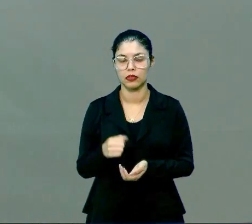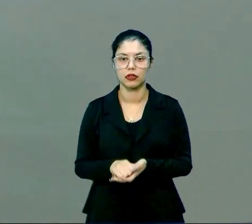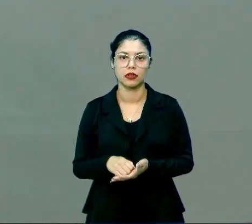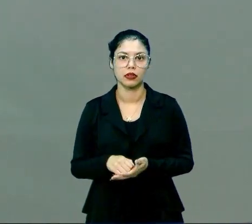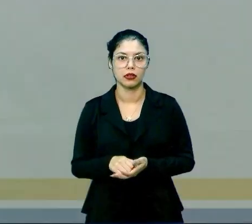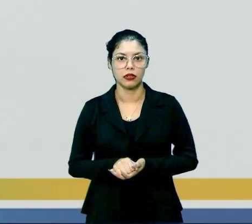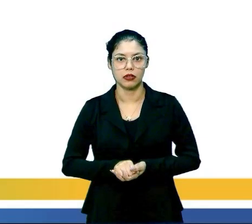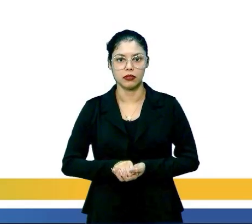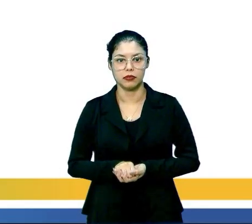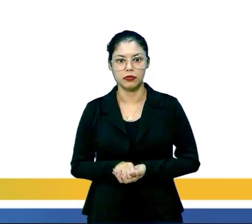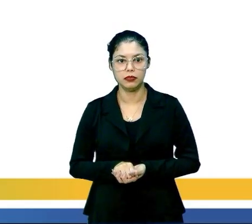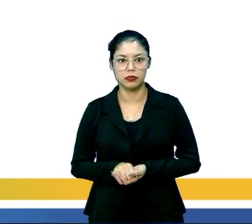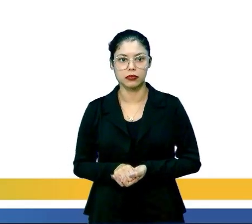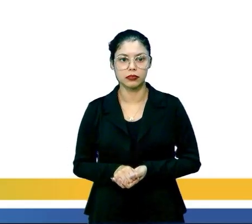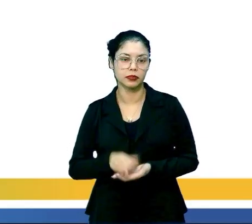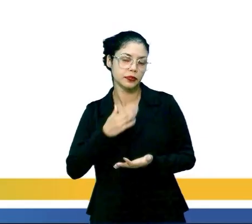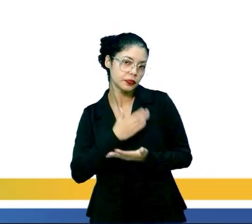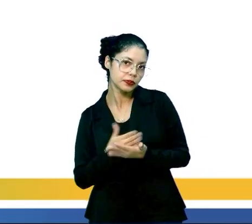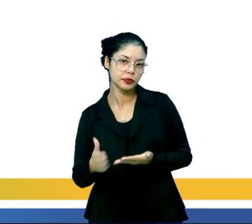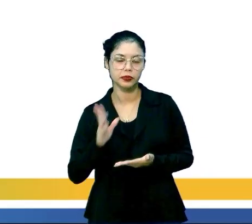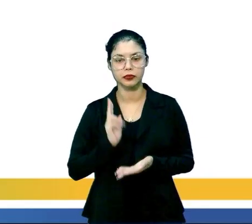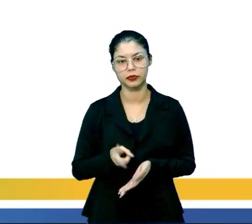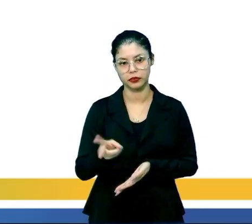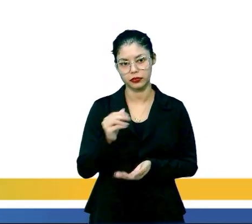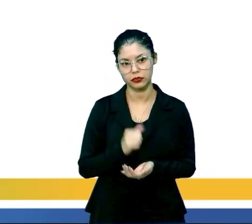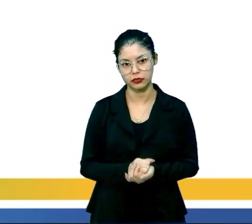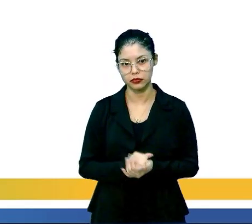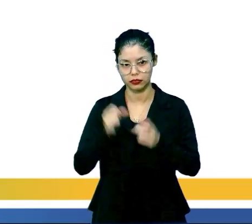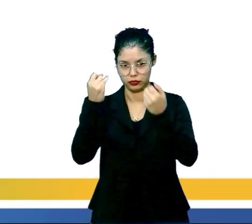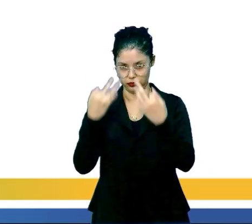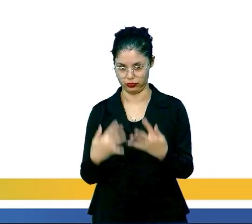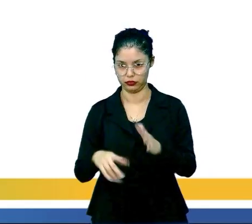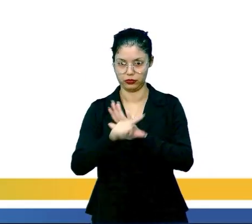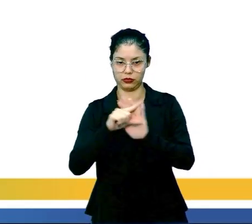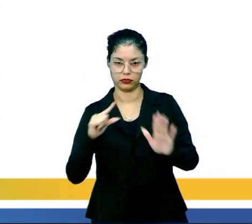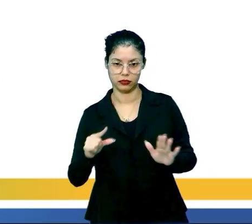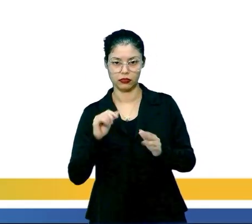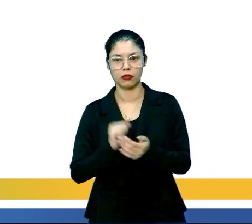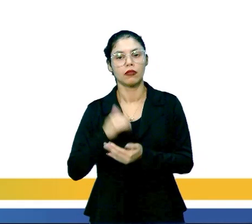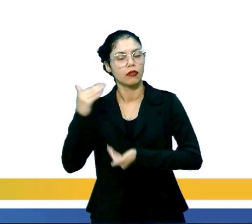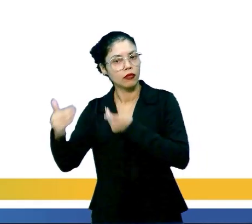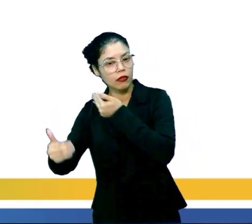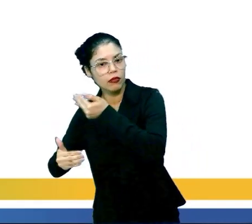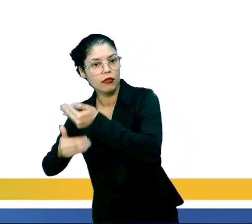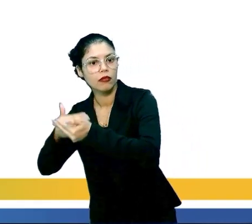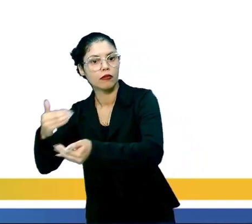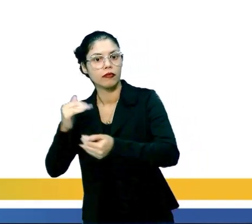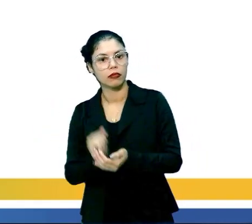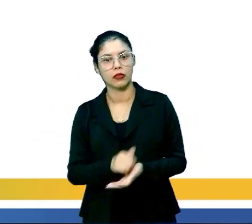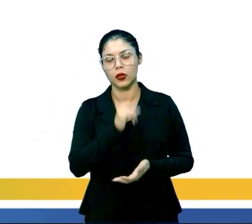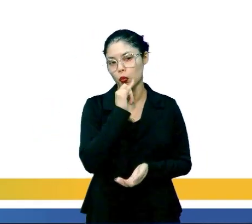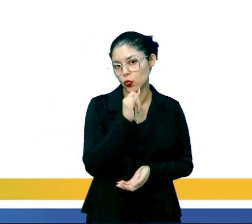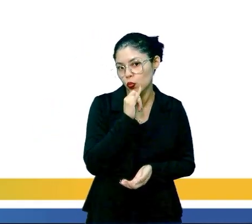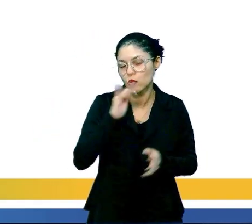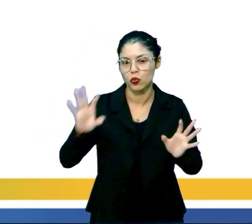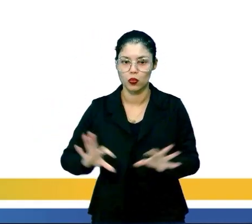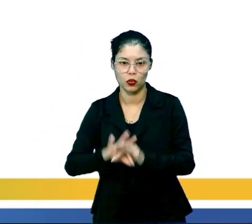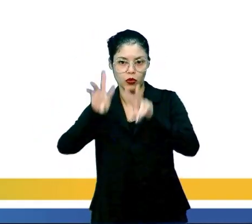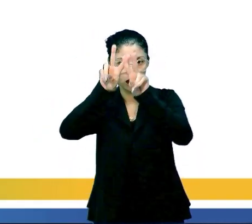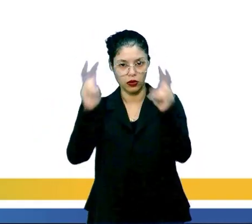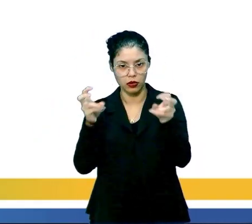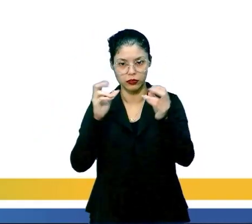fugir desse tema. E aí, continuando. Inicie a explicação do tópico citado e, ao longo do